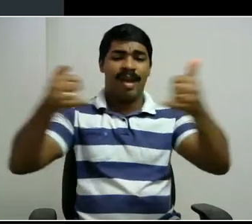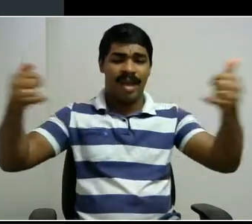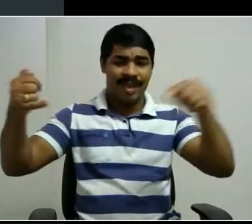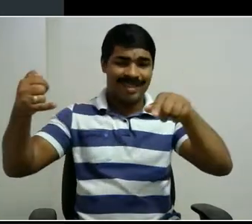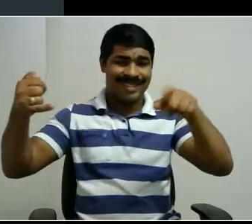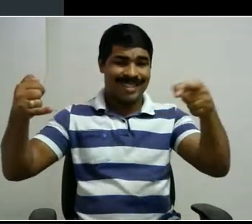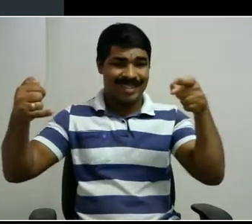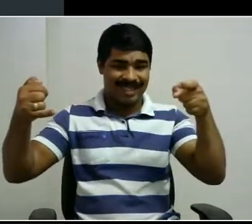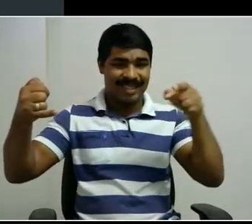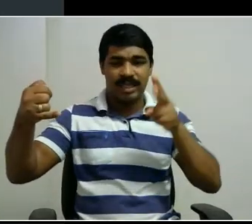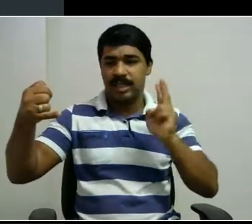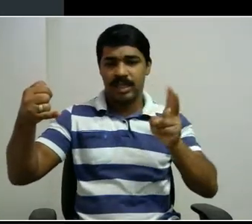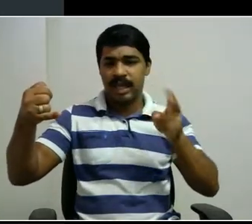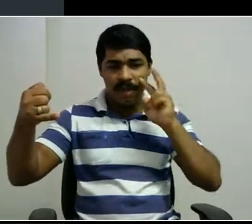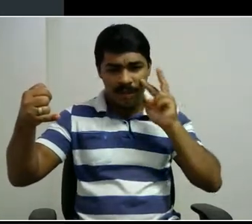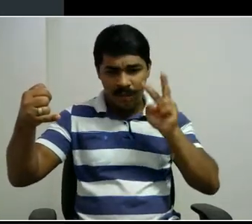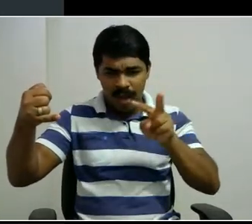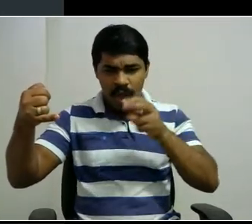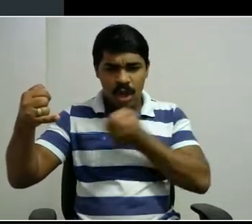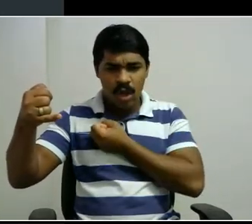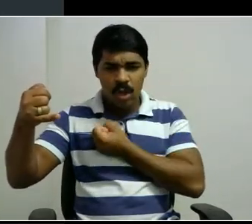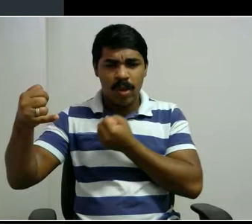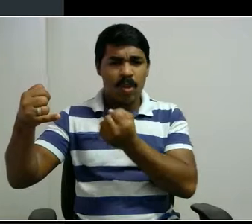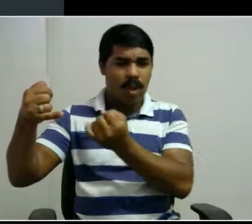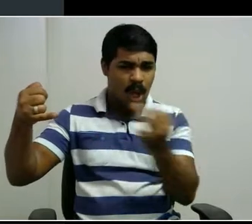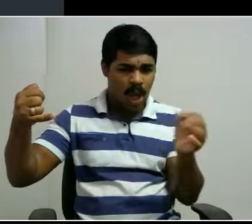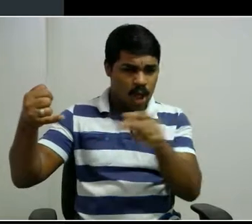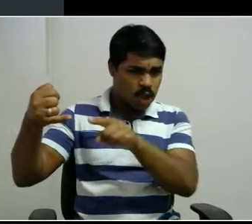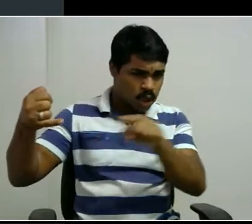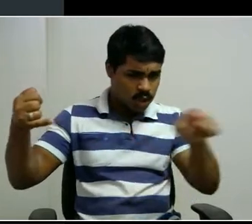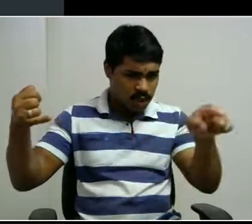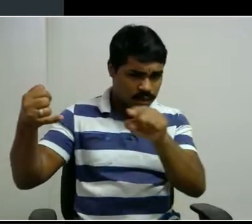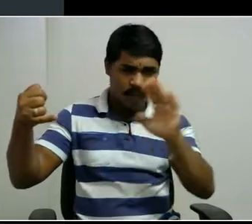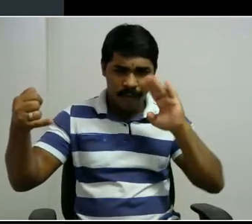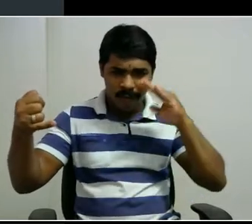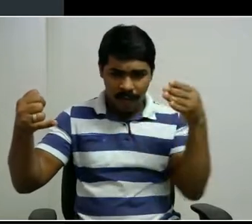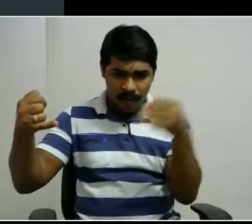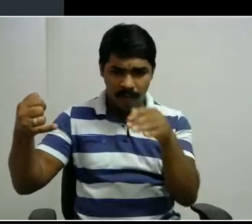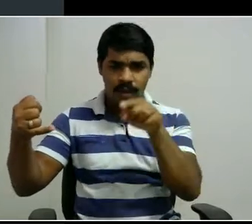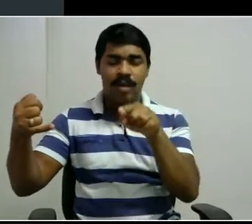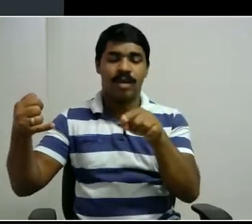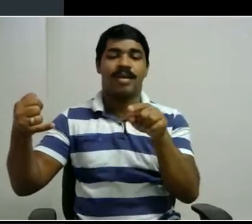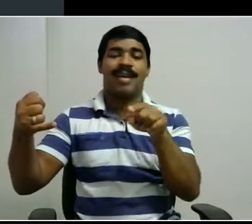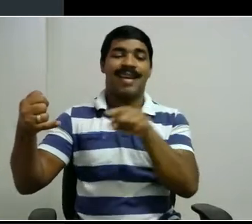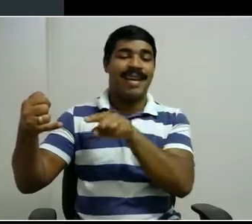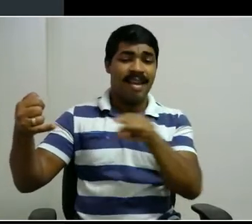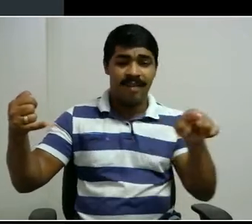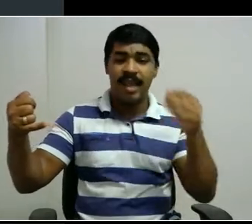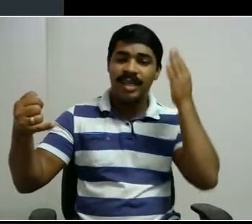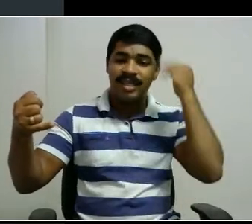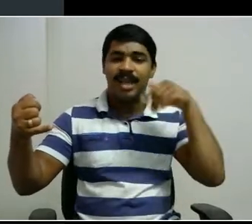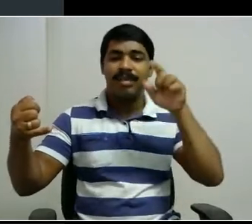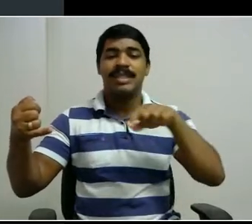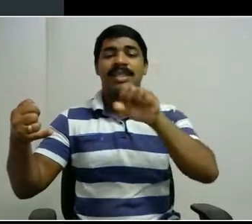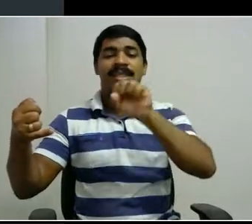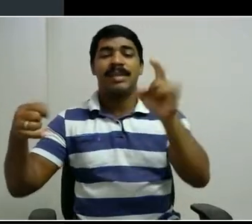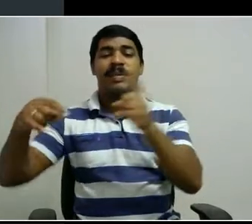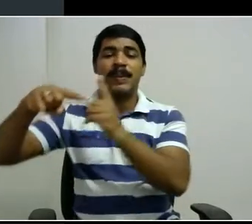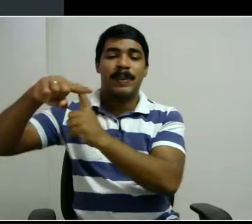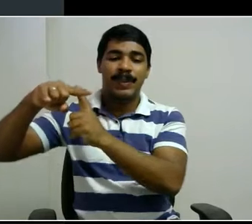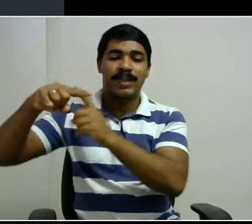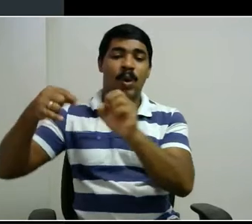horizontal, certo? Porque ele é o eixo referencial que determina quando a função é negativa, positiva ou nula. Quando uma função está